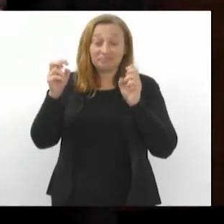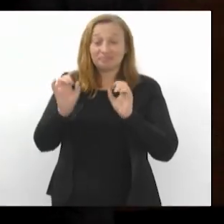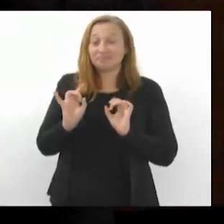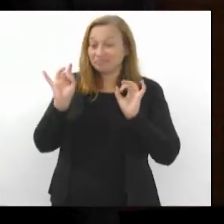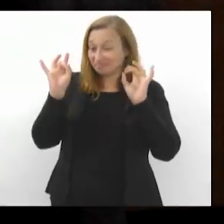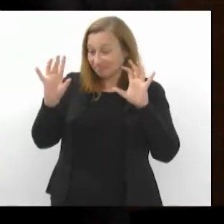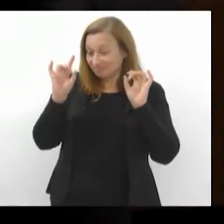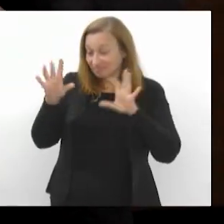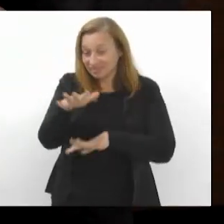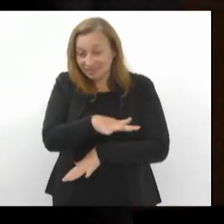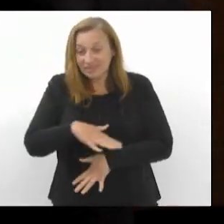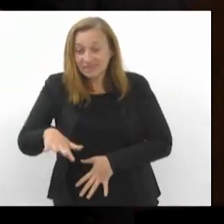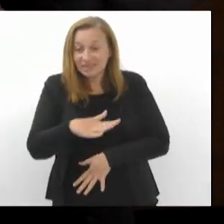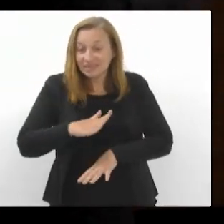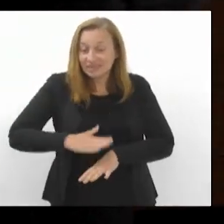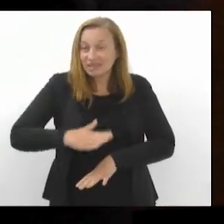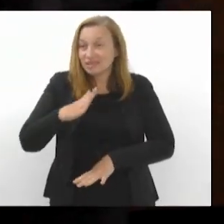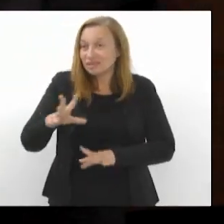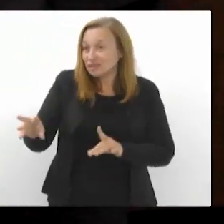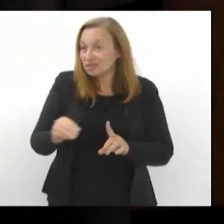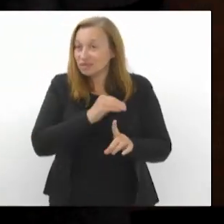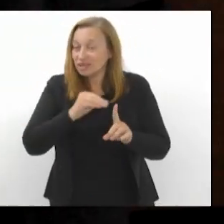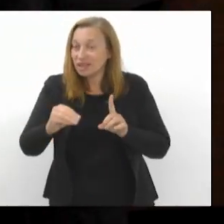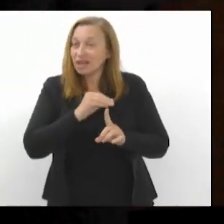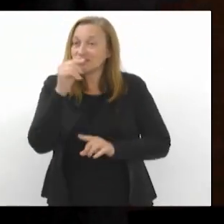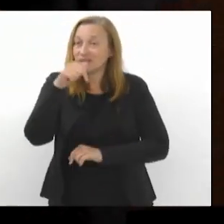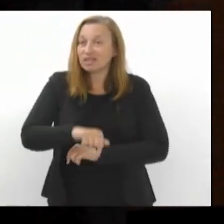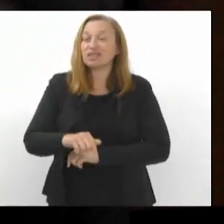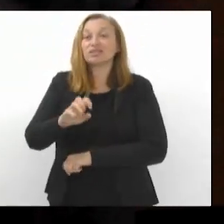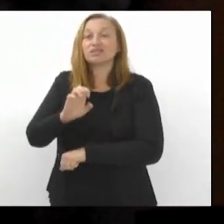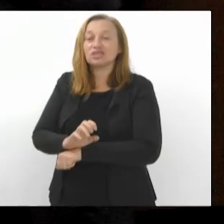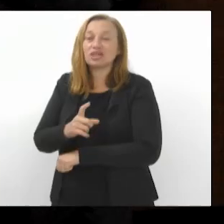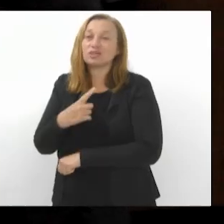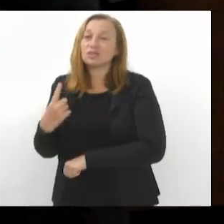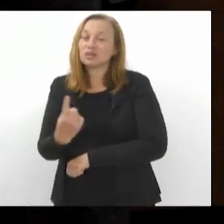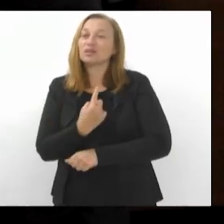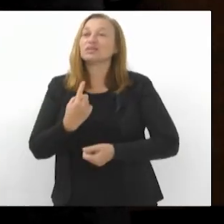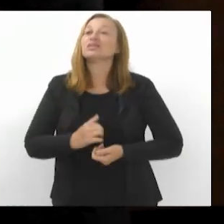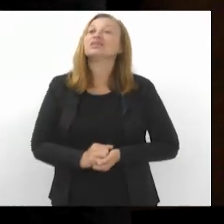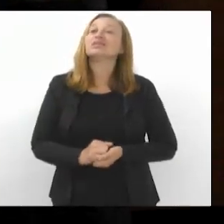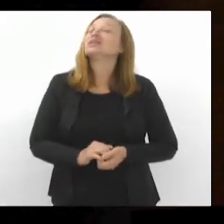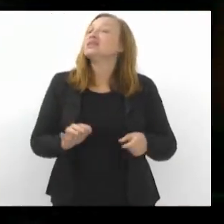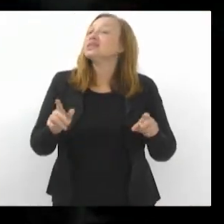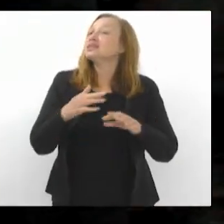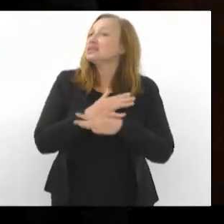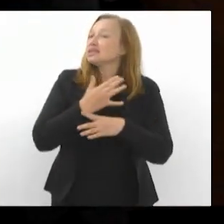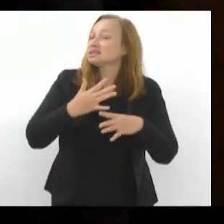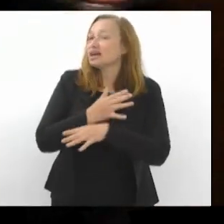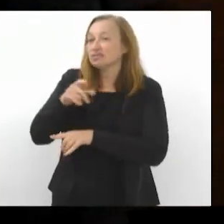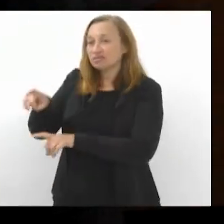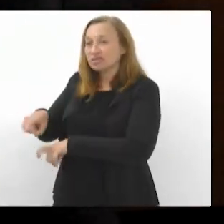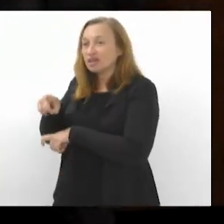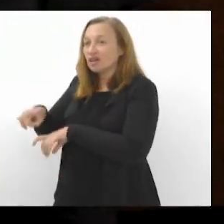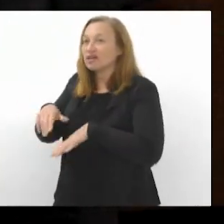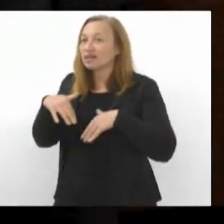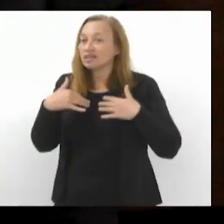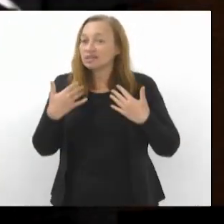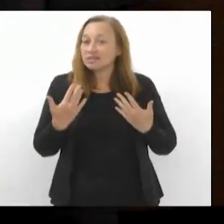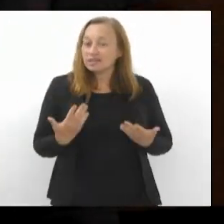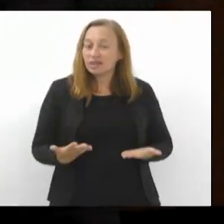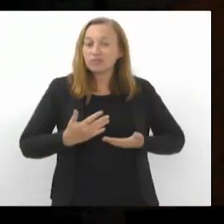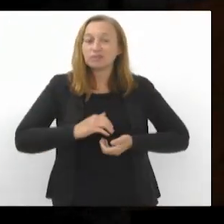Especialmente nas áreas mais vulneráveis aqui do nosso estado e nas cidades do interior. Então, vejam